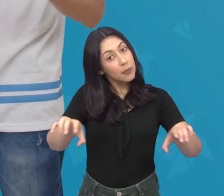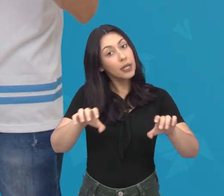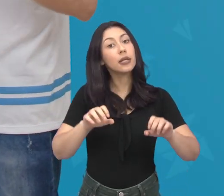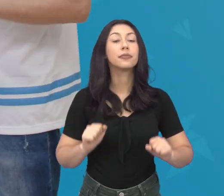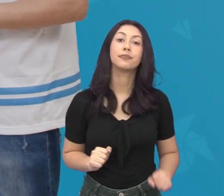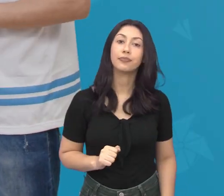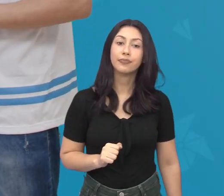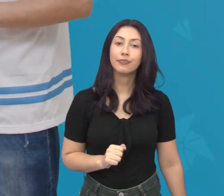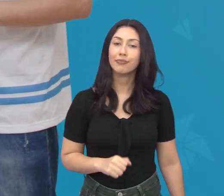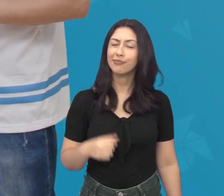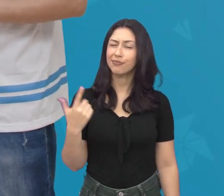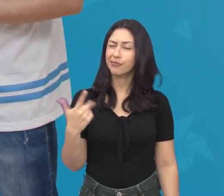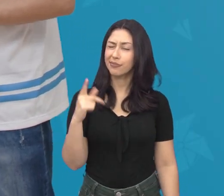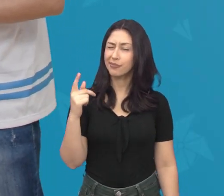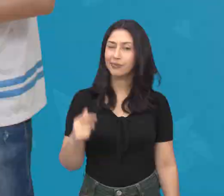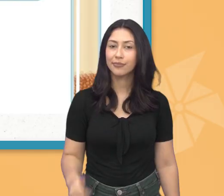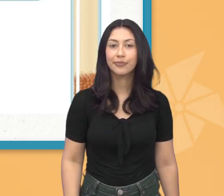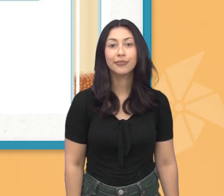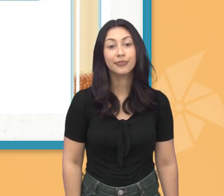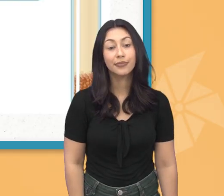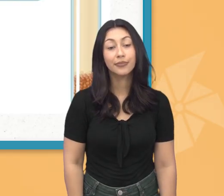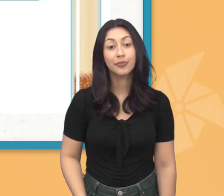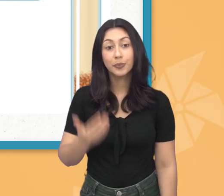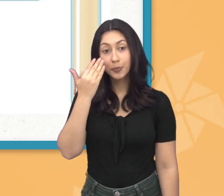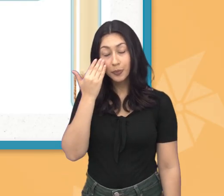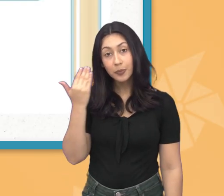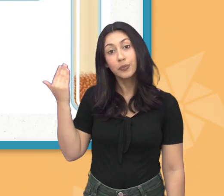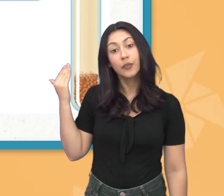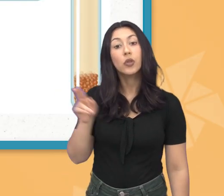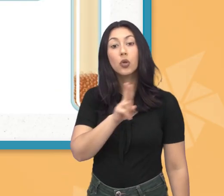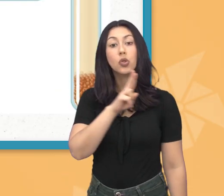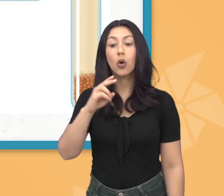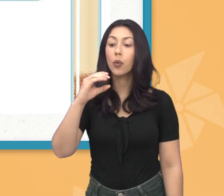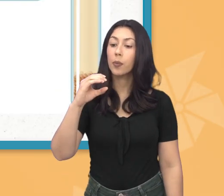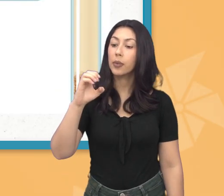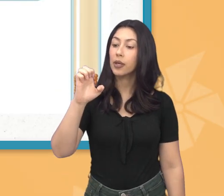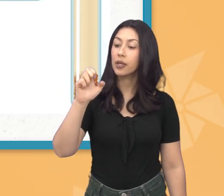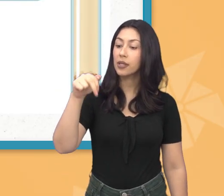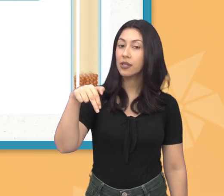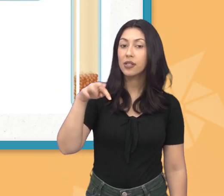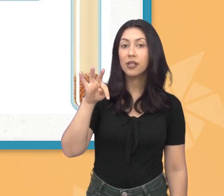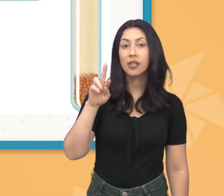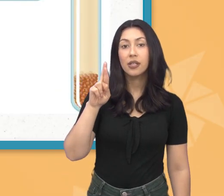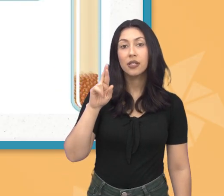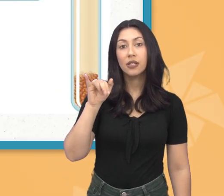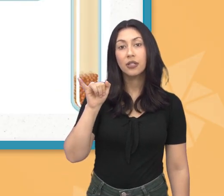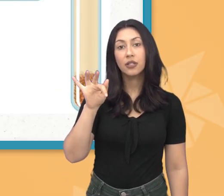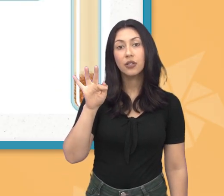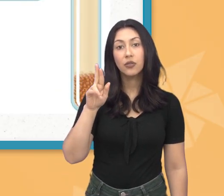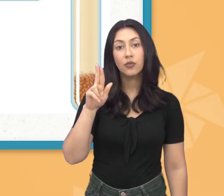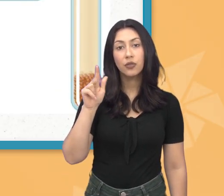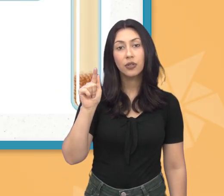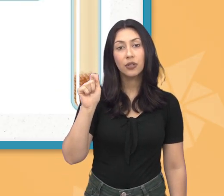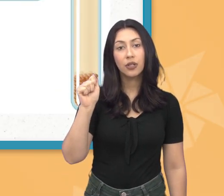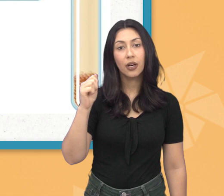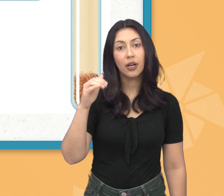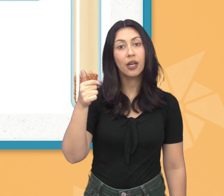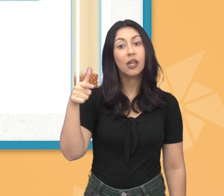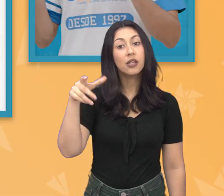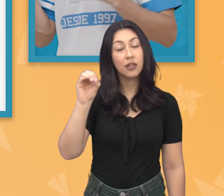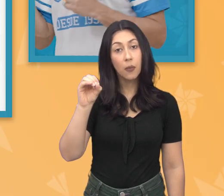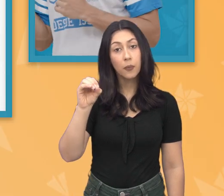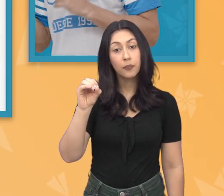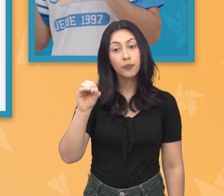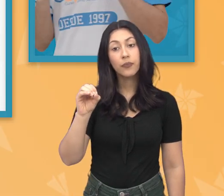bem? Bora lá comigo para mais um. Centrifugação, ele é um processo que a gente utiliza para acelerar esse processo de sedimentação, né? Como eu falei